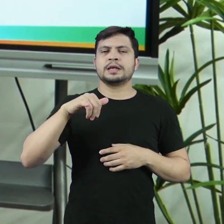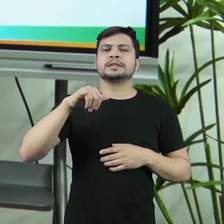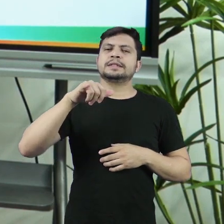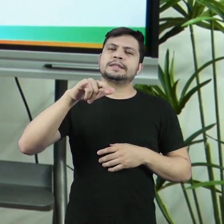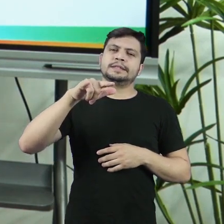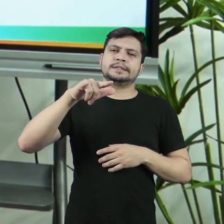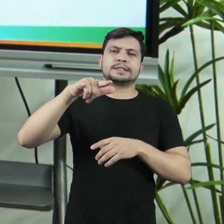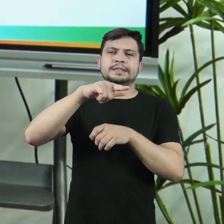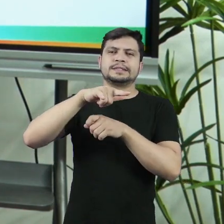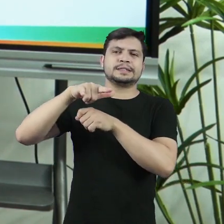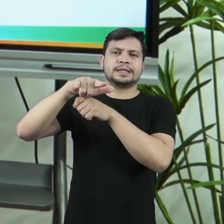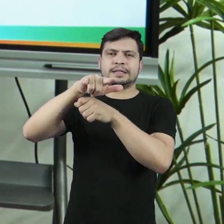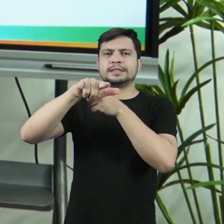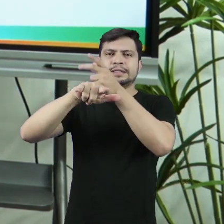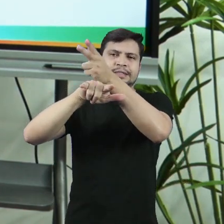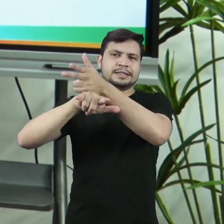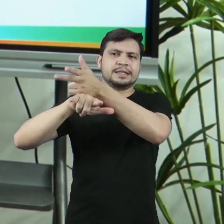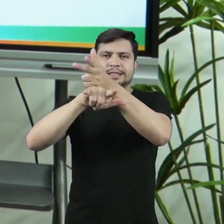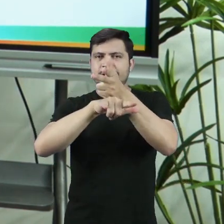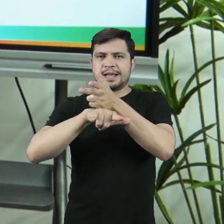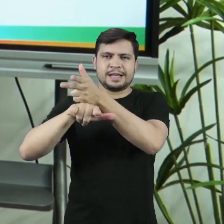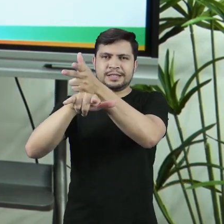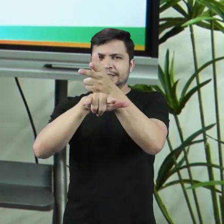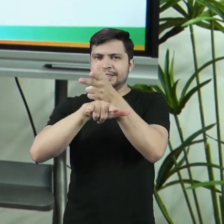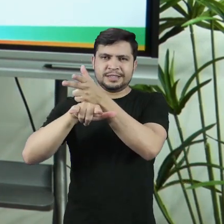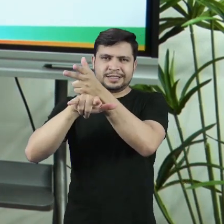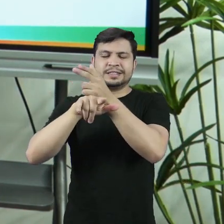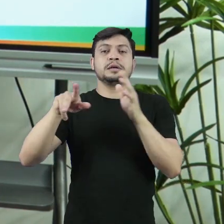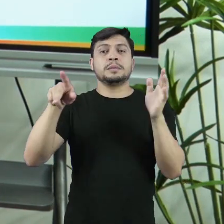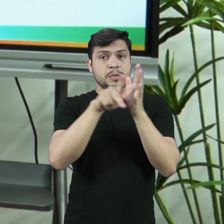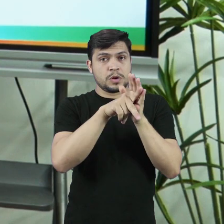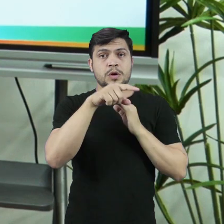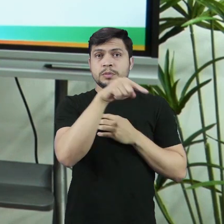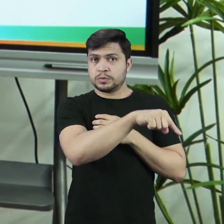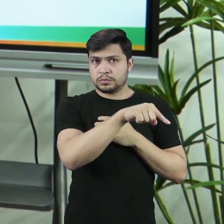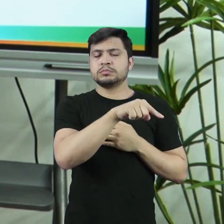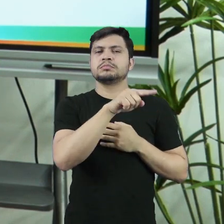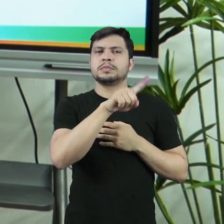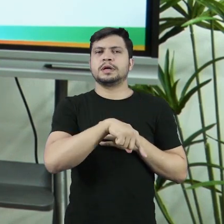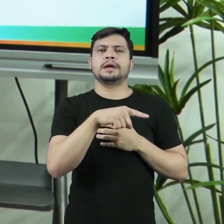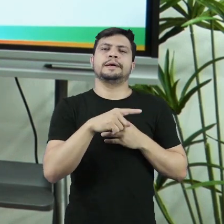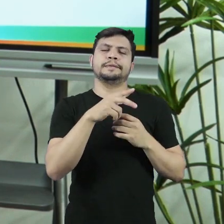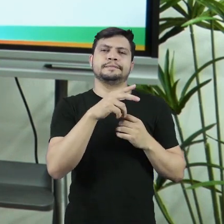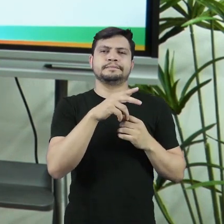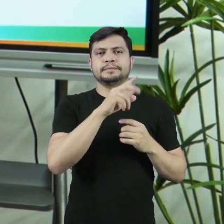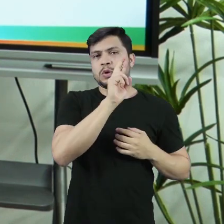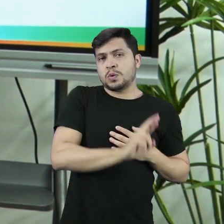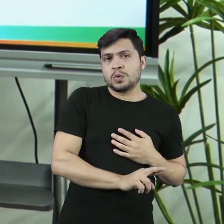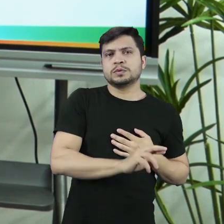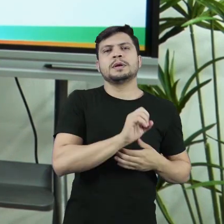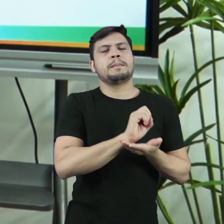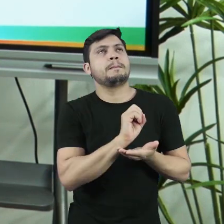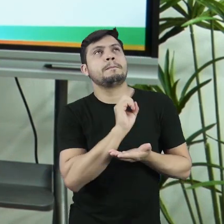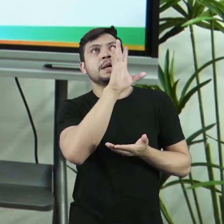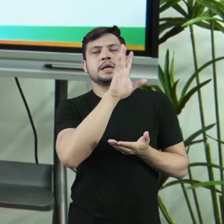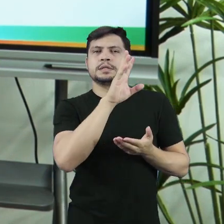Laika é o primeiro ser vivo a ser enviado para o espaço, enviado pelos soviéticos, assim como a primeira